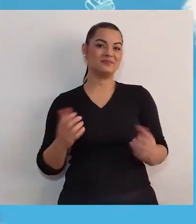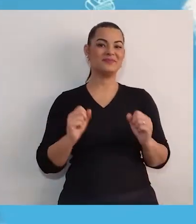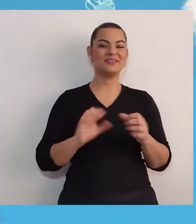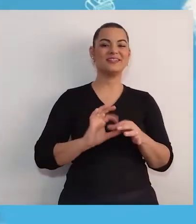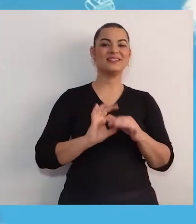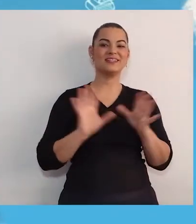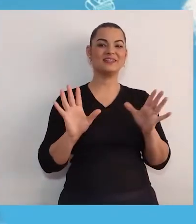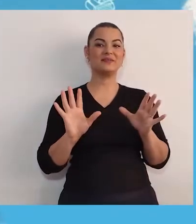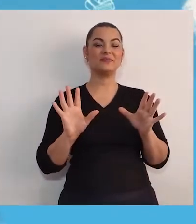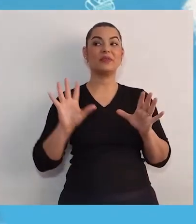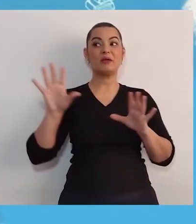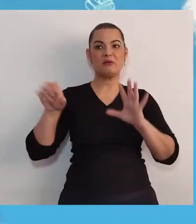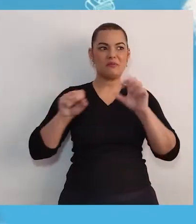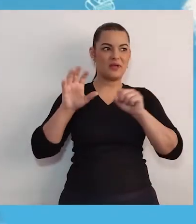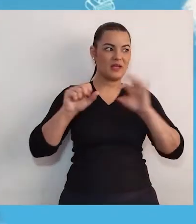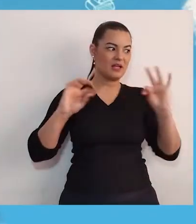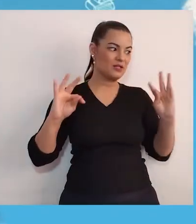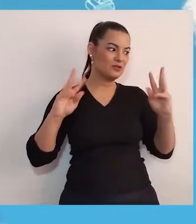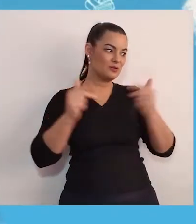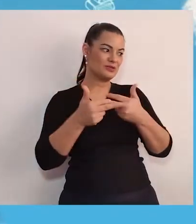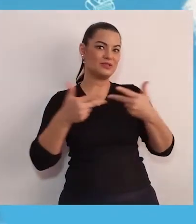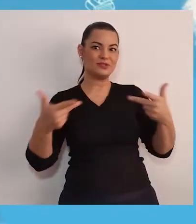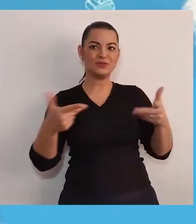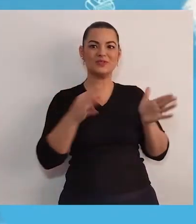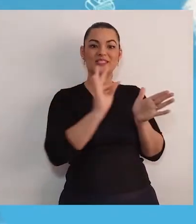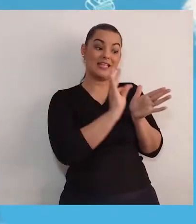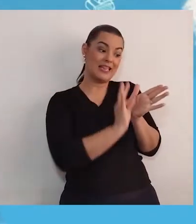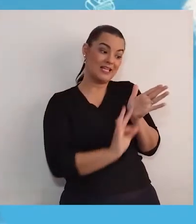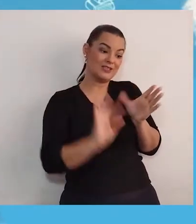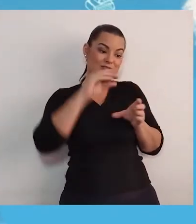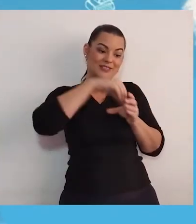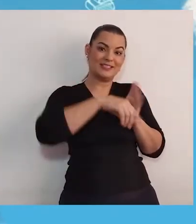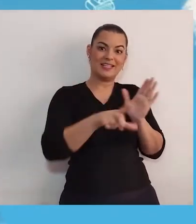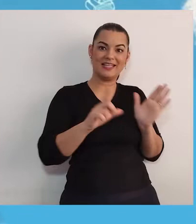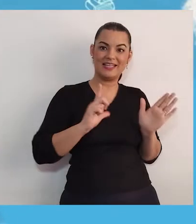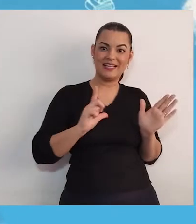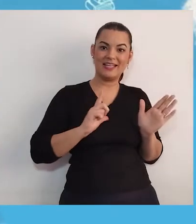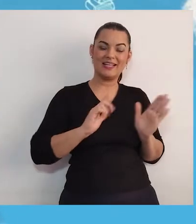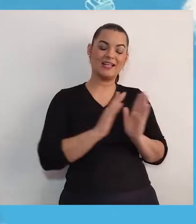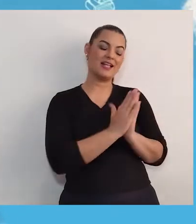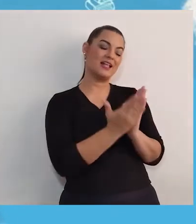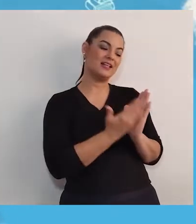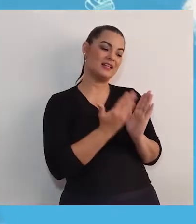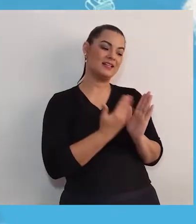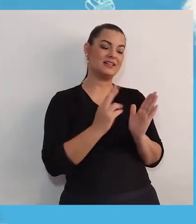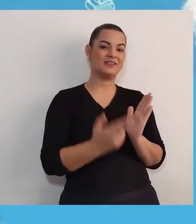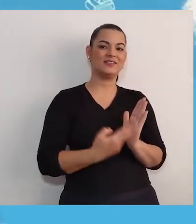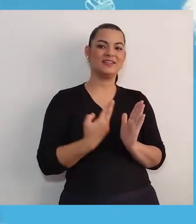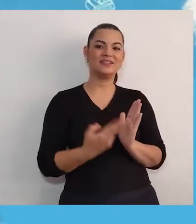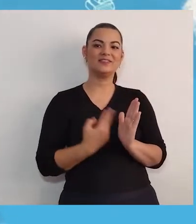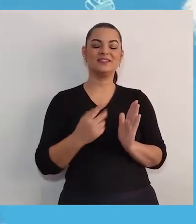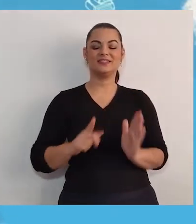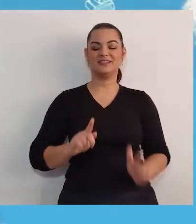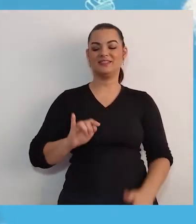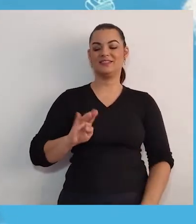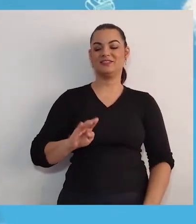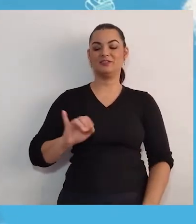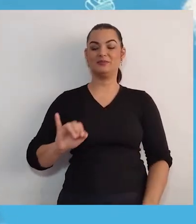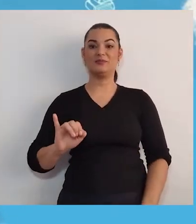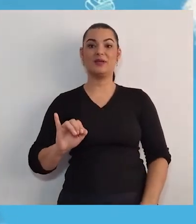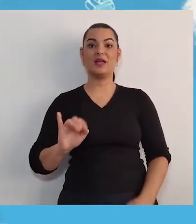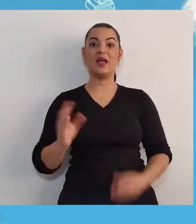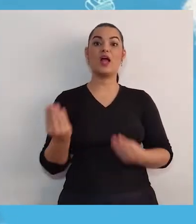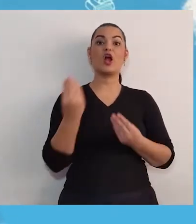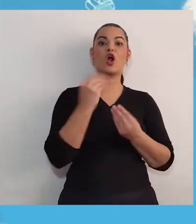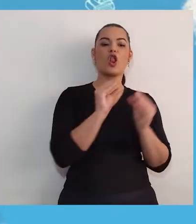lá. Reúna esses seus portadores textuais, livros, gibis, revistas, e aí você